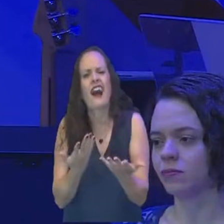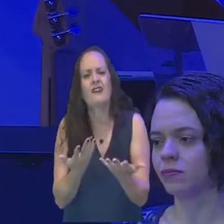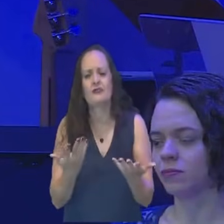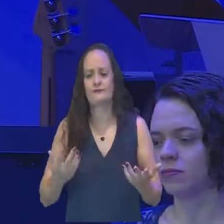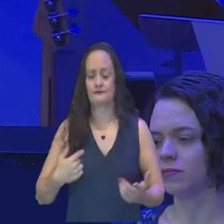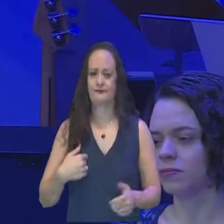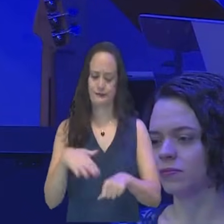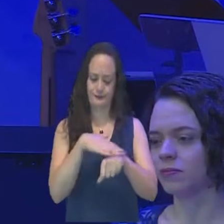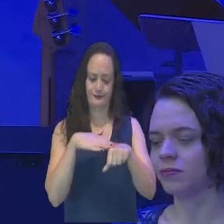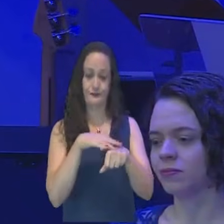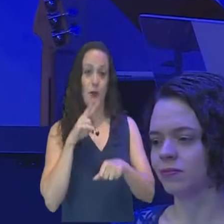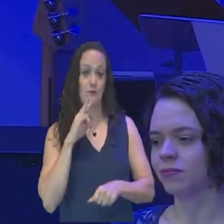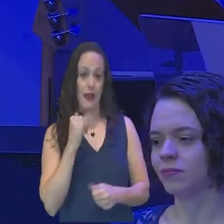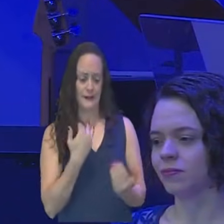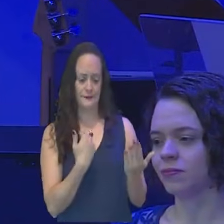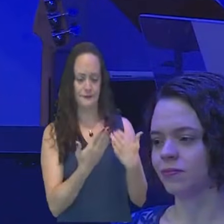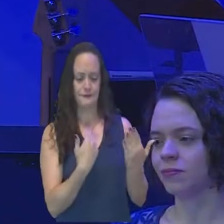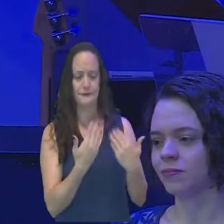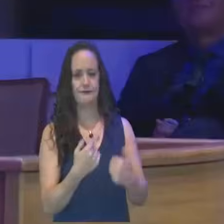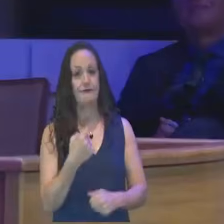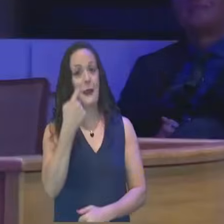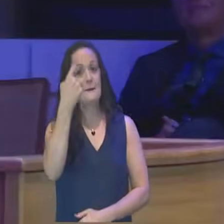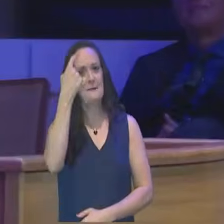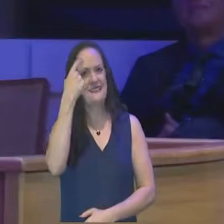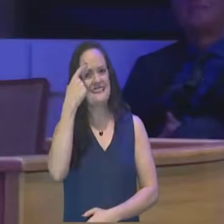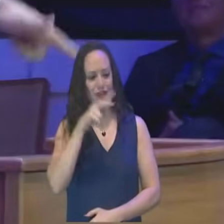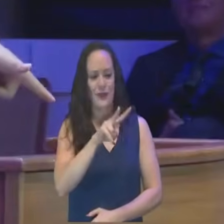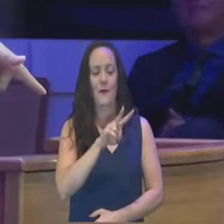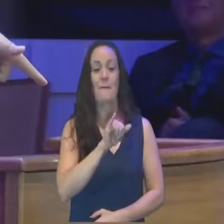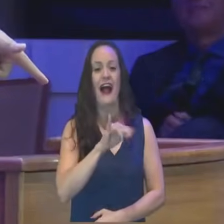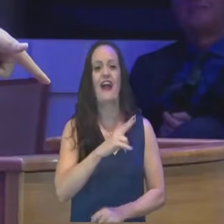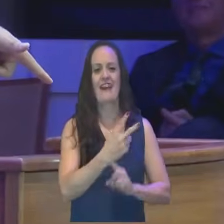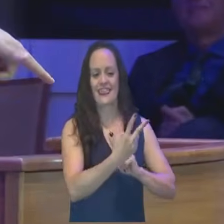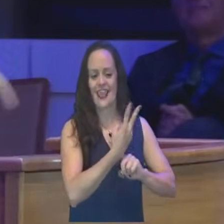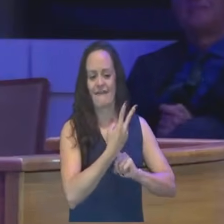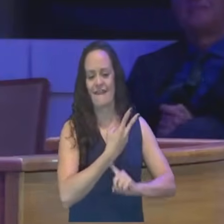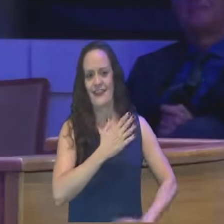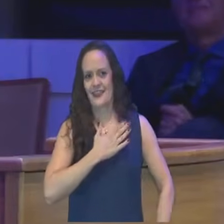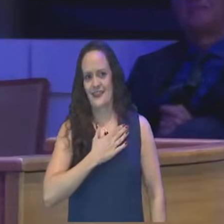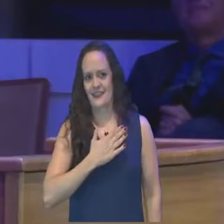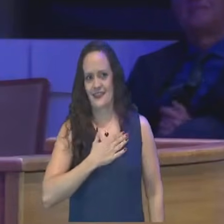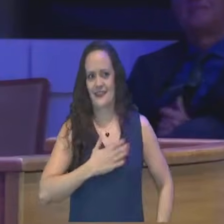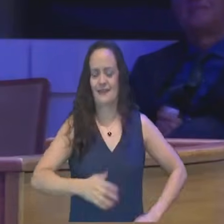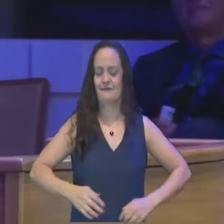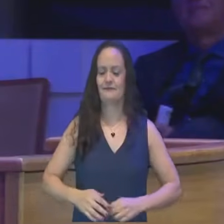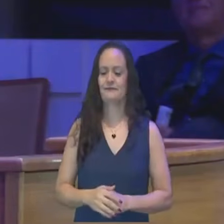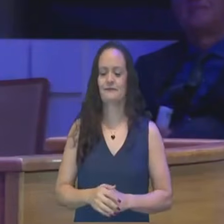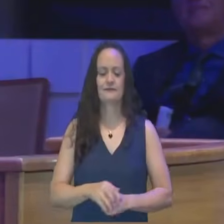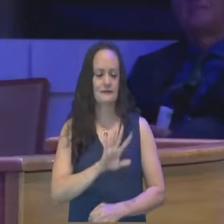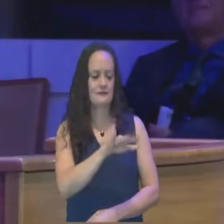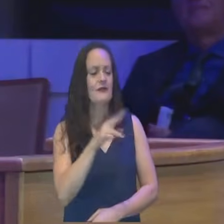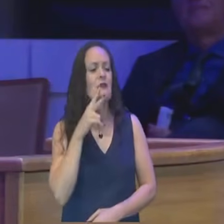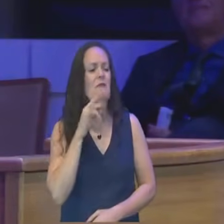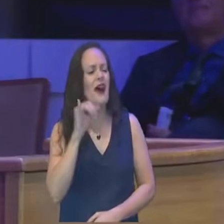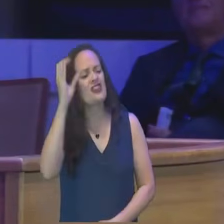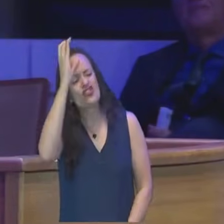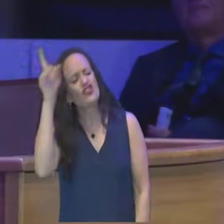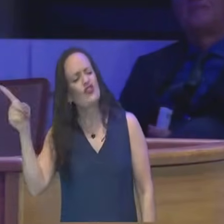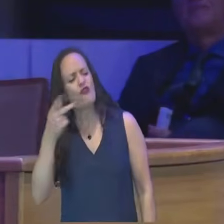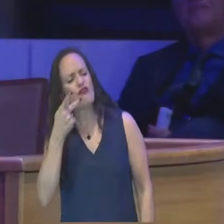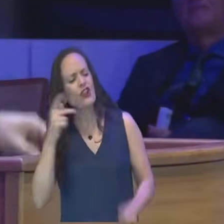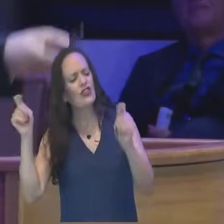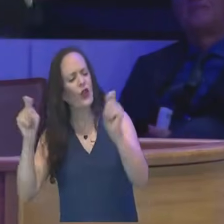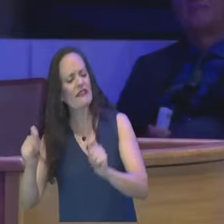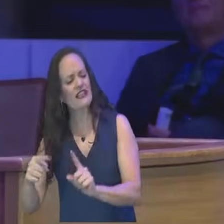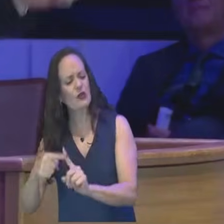até o meu pai, pensando que ele me defenderia. Aí eu falei, pai, tio está falando que isso aqui é coisa de